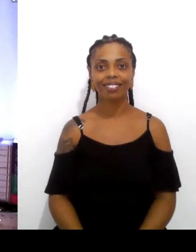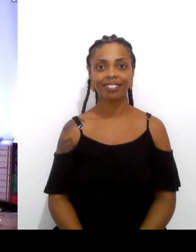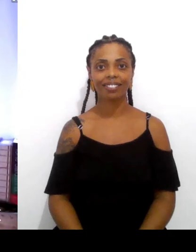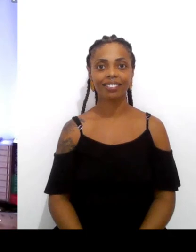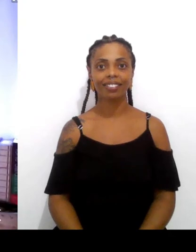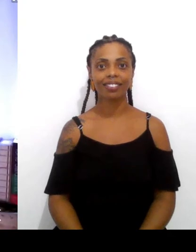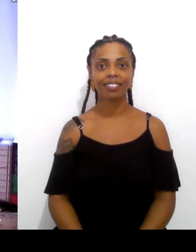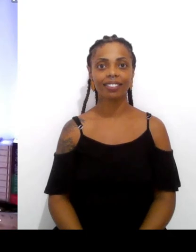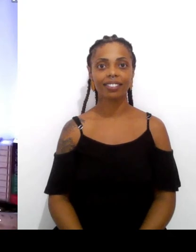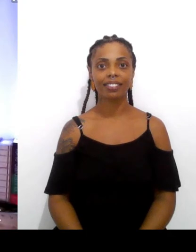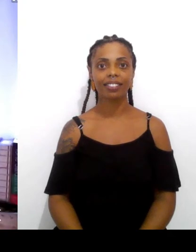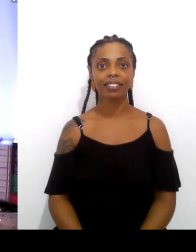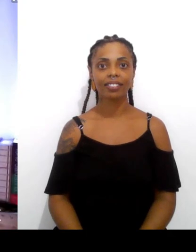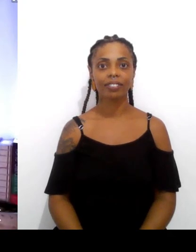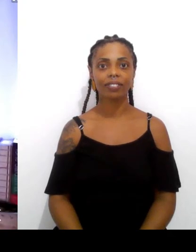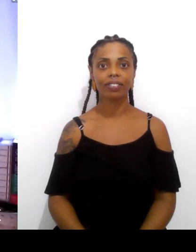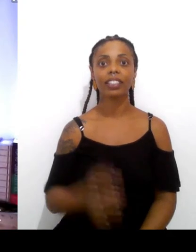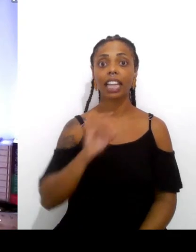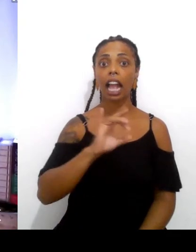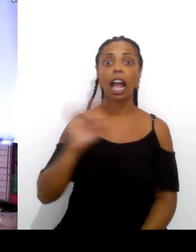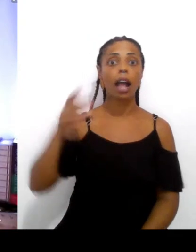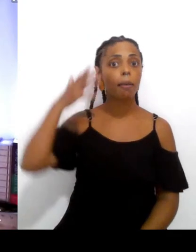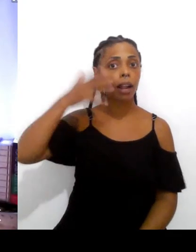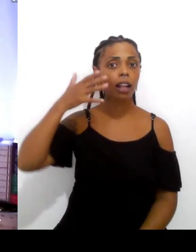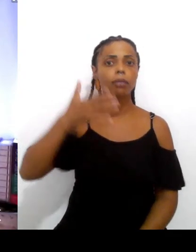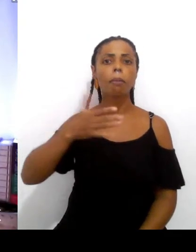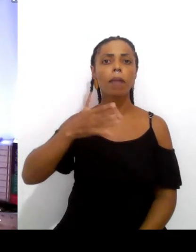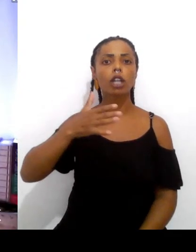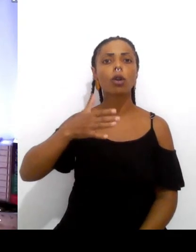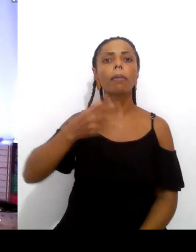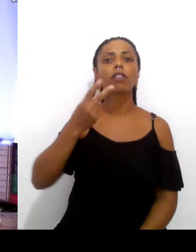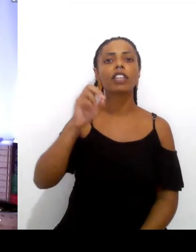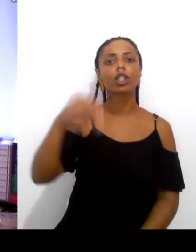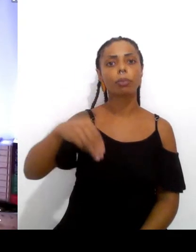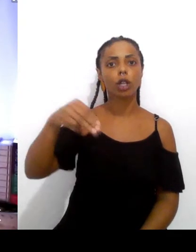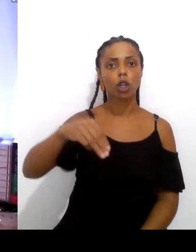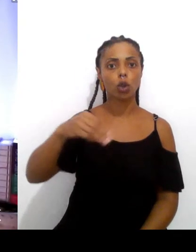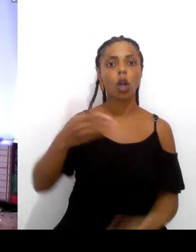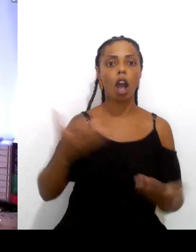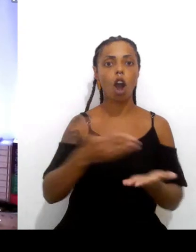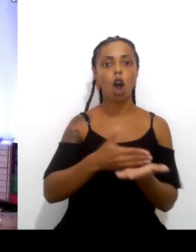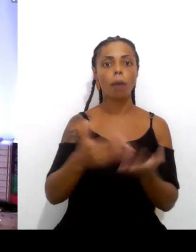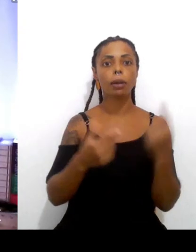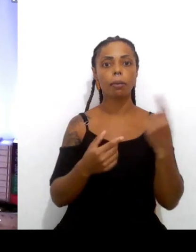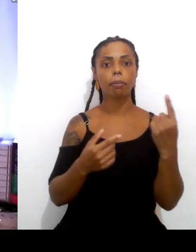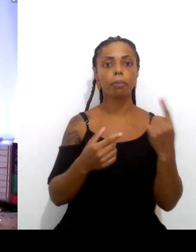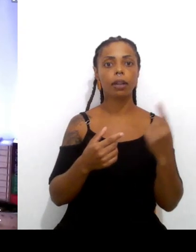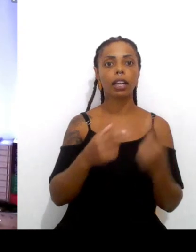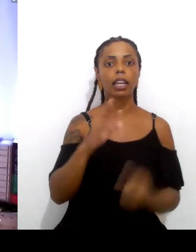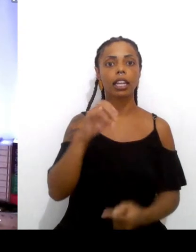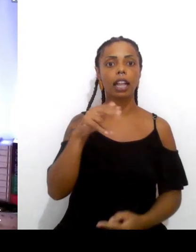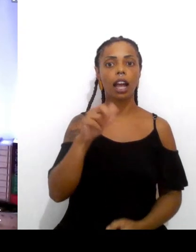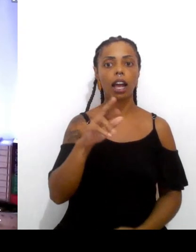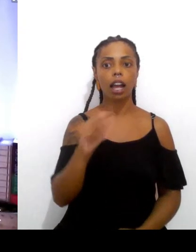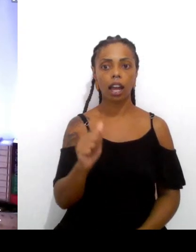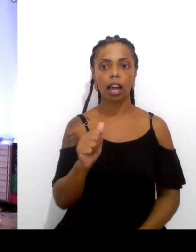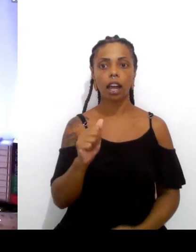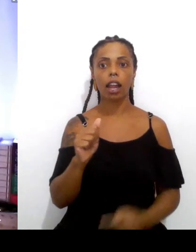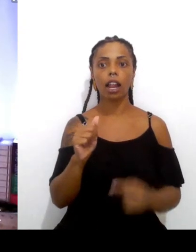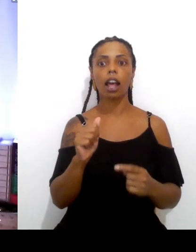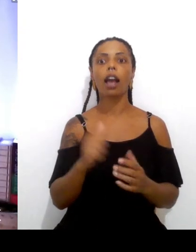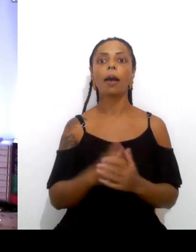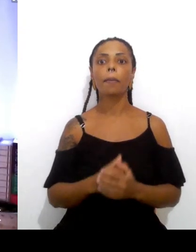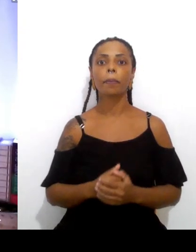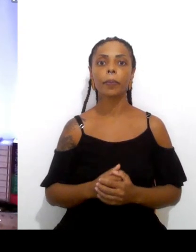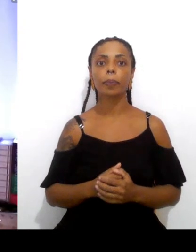cada palestrante terá uma fala em média de 20 minutos e nós começaremos por na área com o tema cualizando a obra um